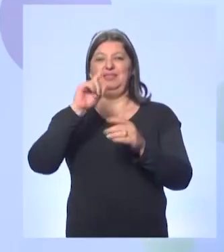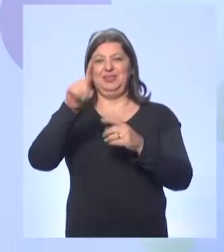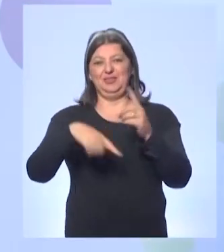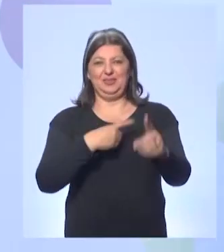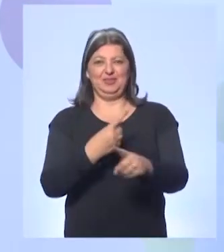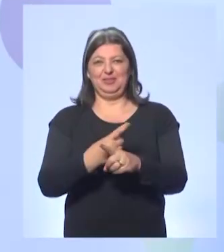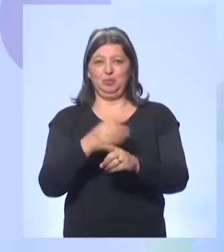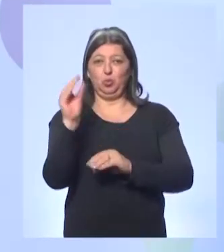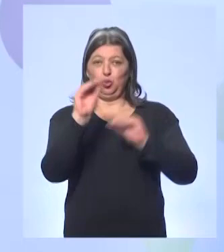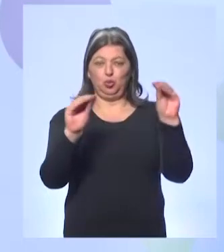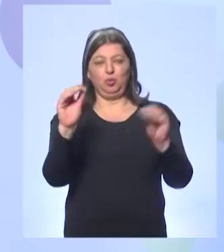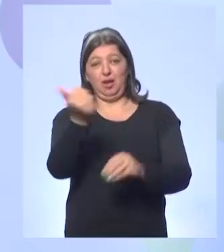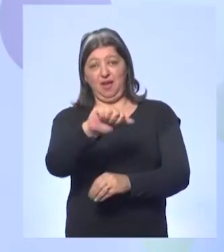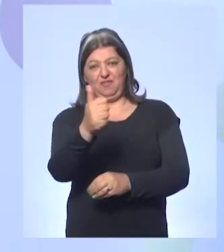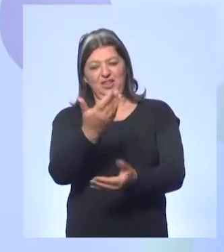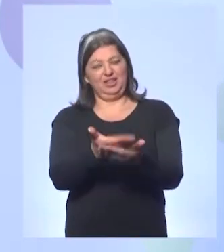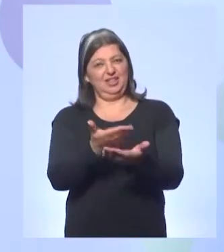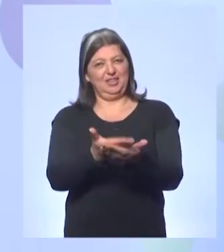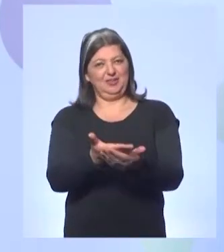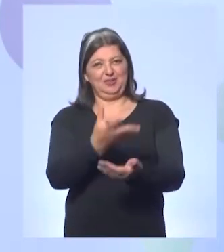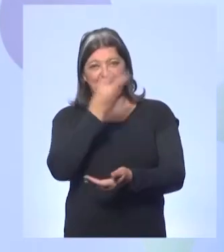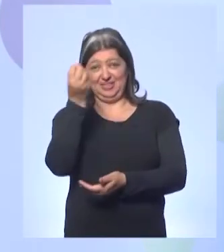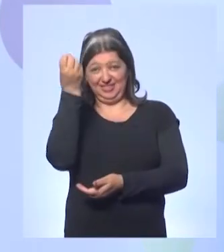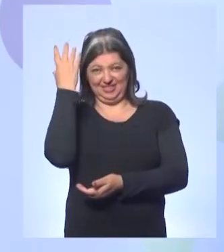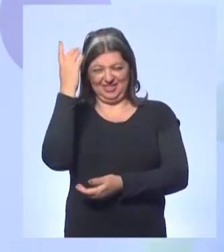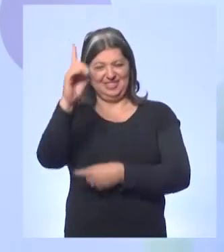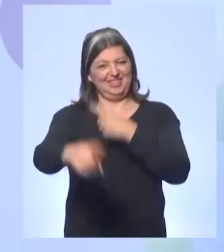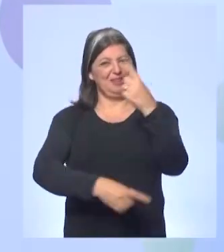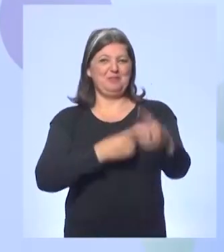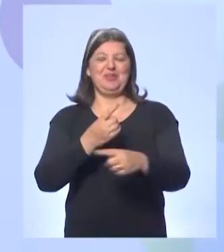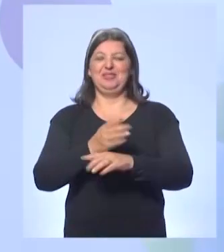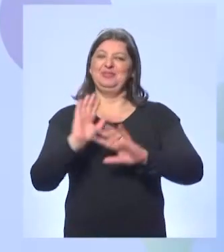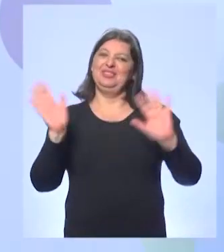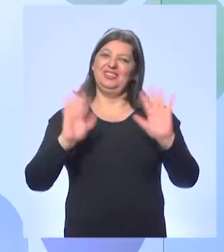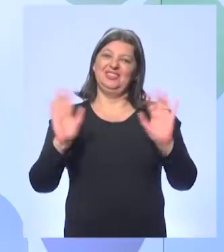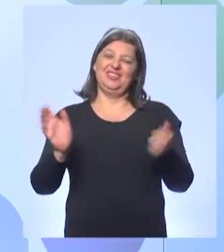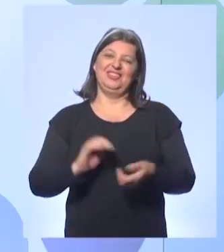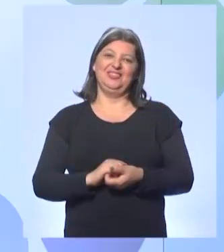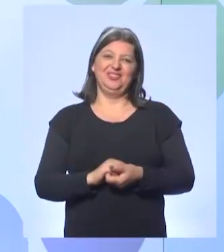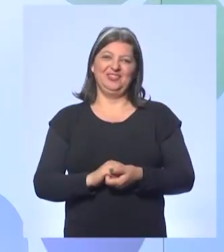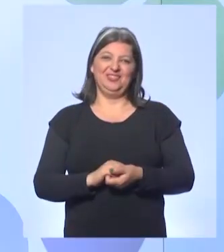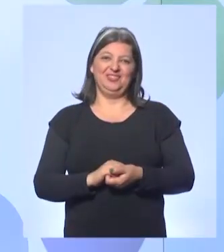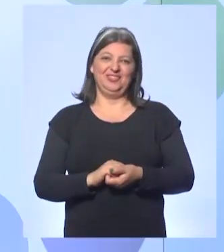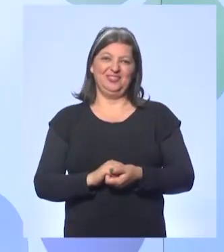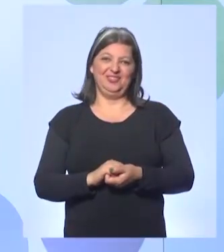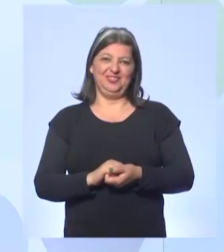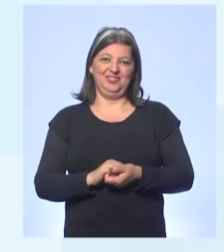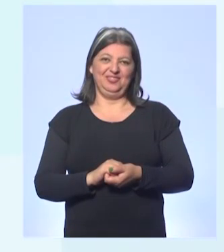Beijo e avaliem a nossa aula, não se esqueçam. E até a próxima. Tchau, tchau. Tchau, tchau.